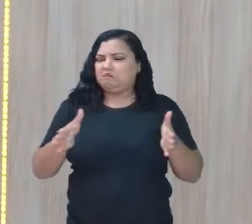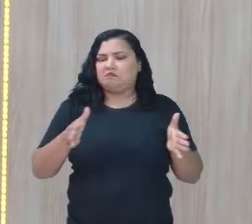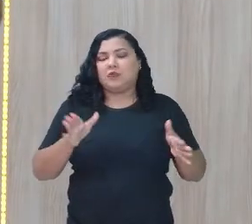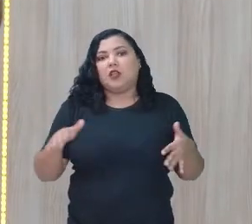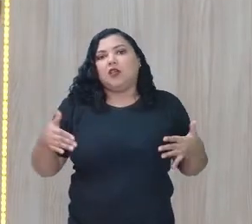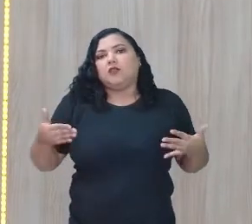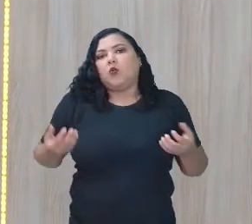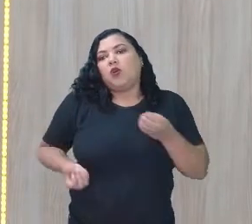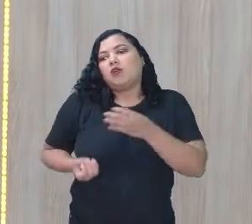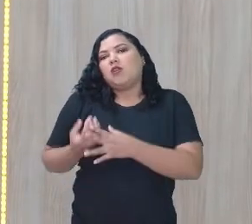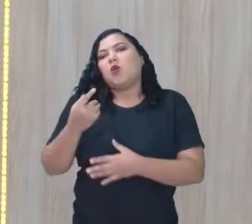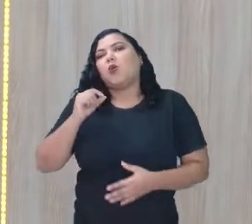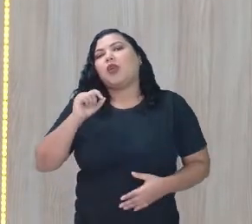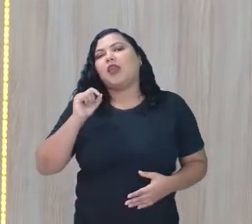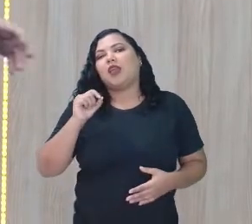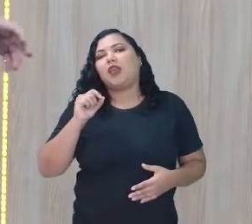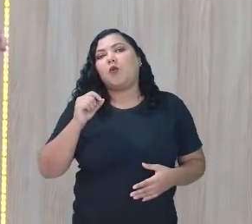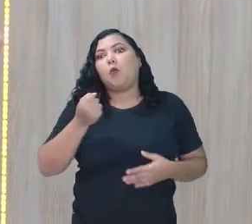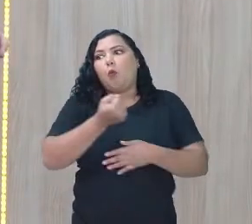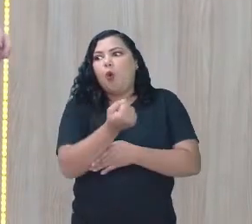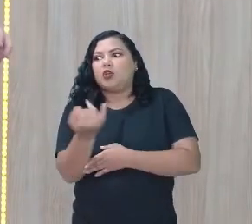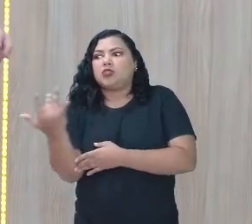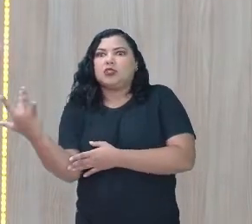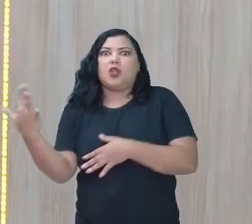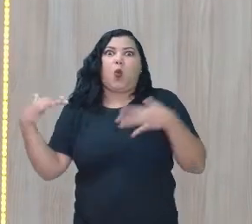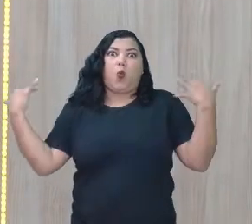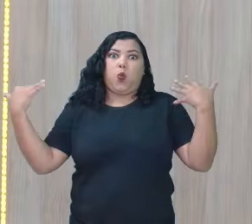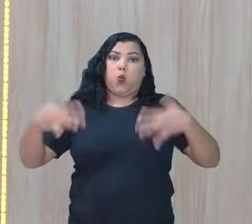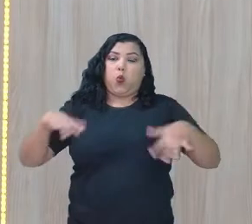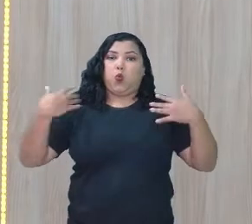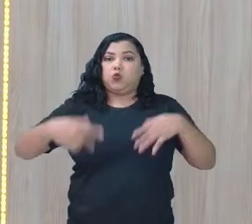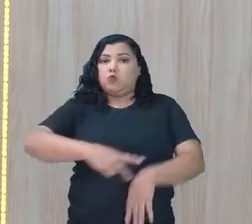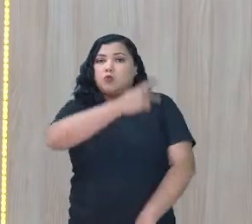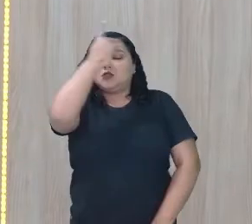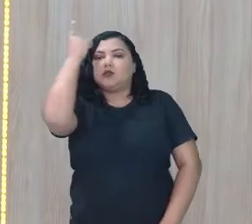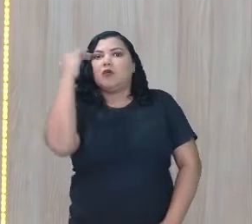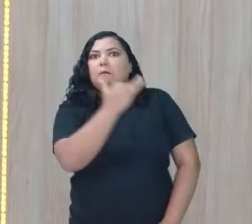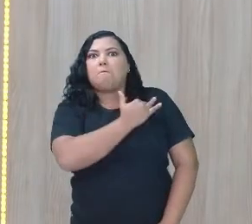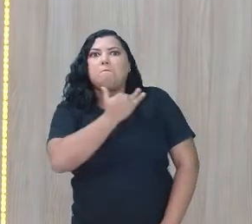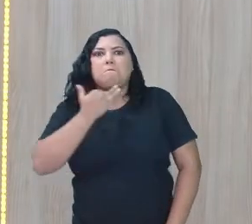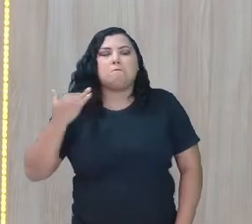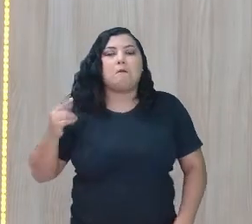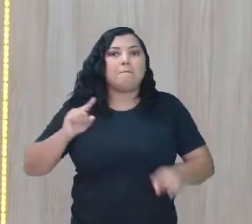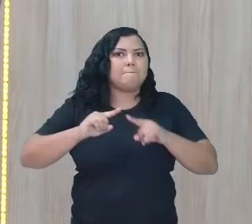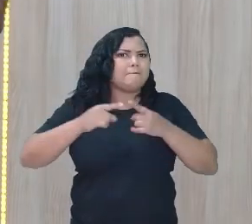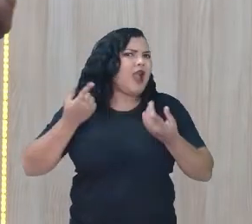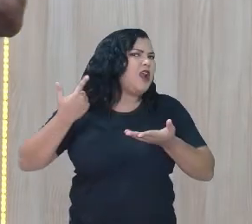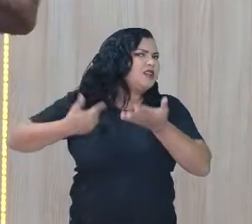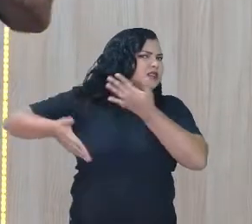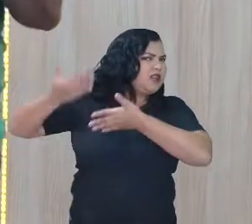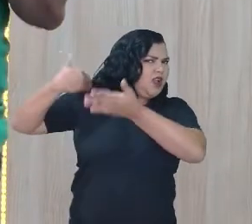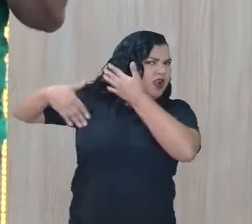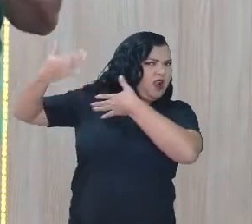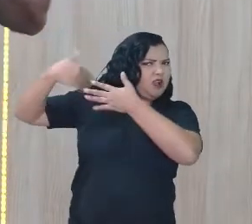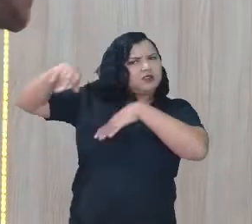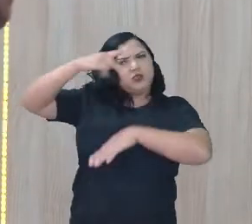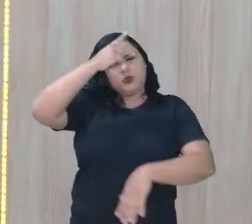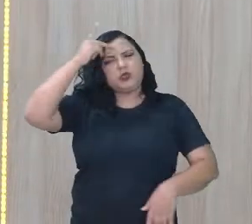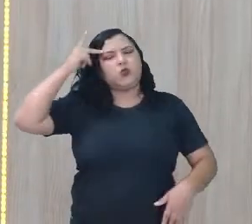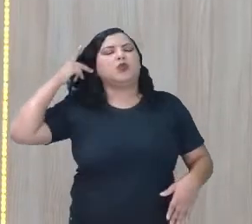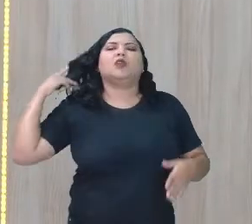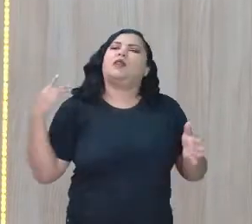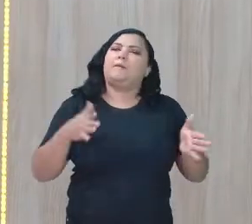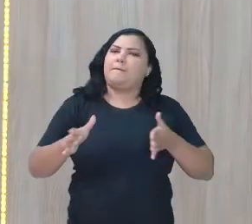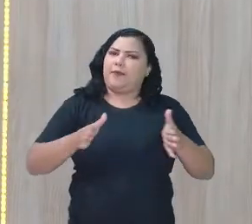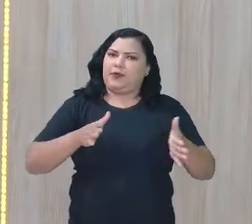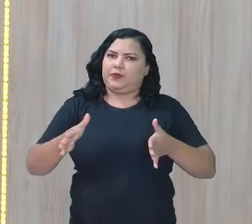elas geraram uma grande taxa de mortalidade. Mas o pessoal daquele período, né, que muita